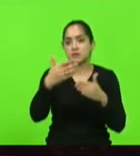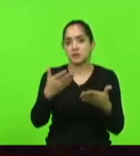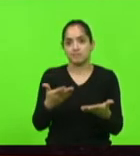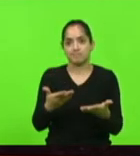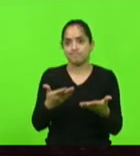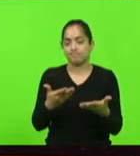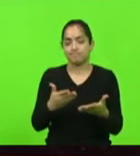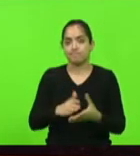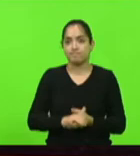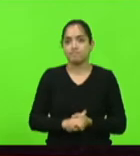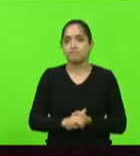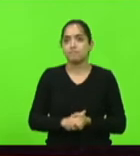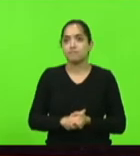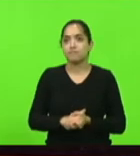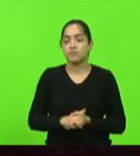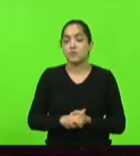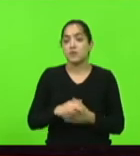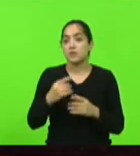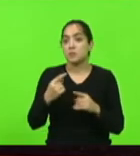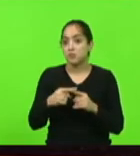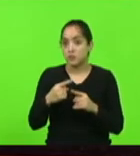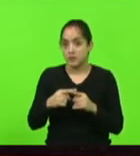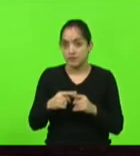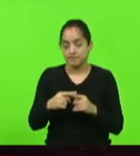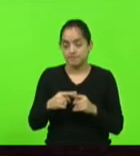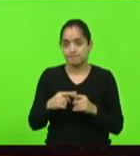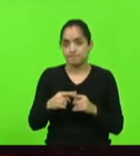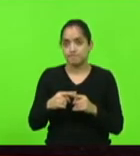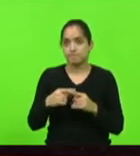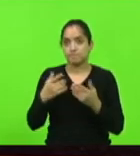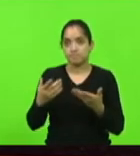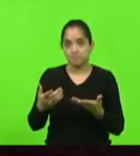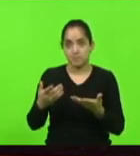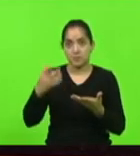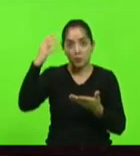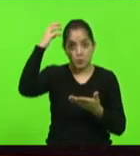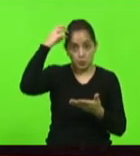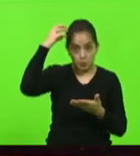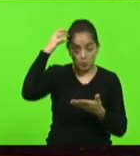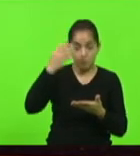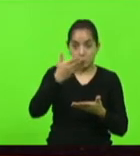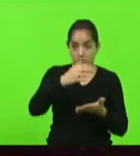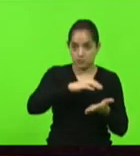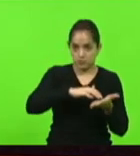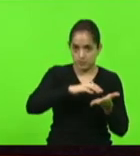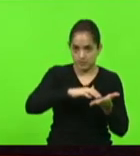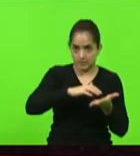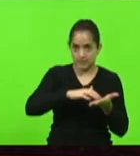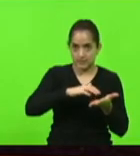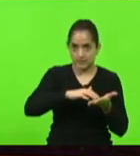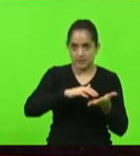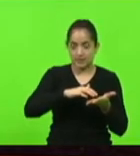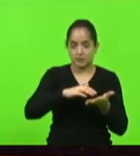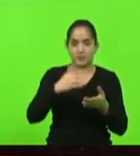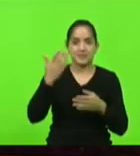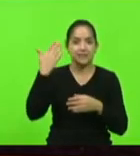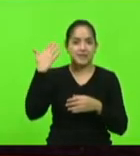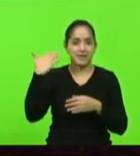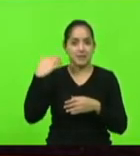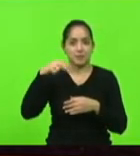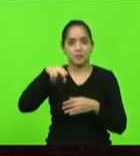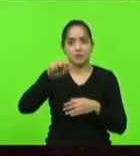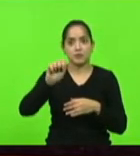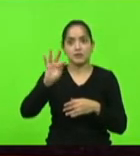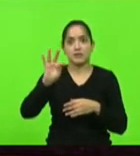Sopelsi. Por quê? Culpa do secretário natalino, então? Creio que não.